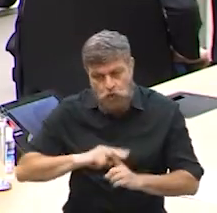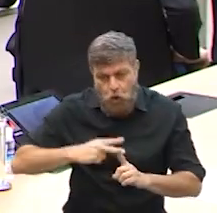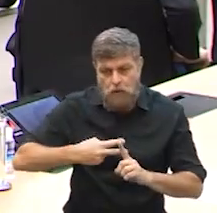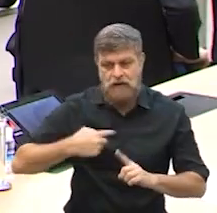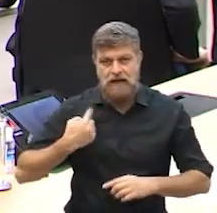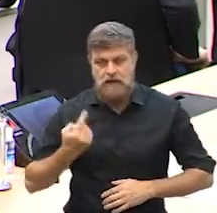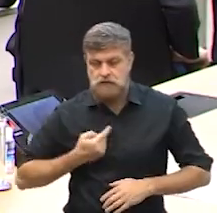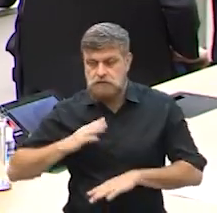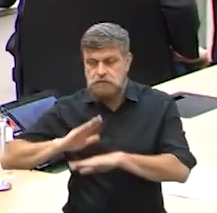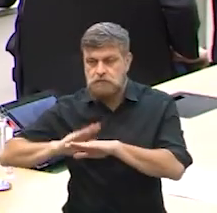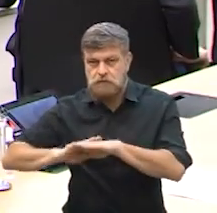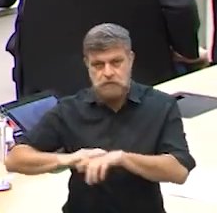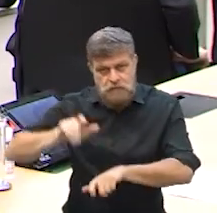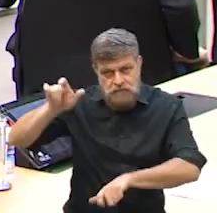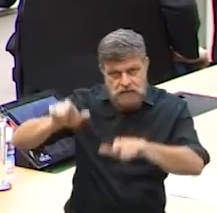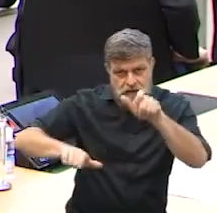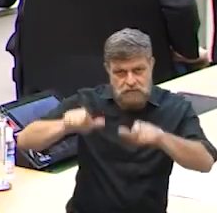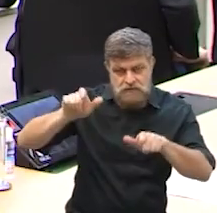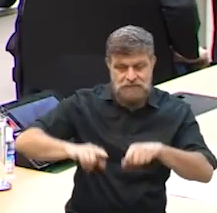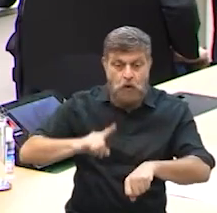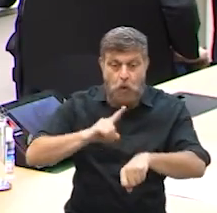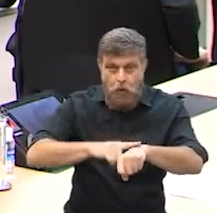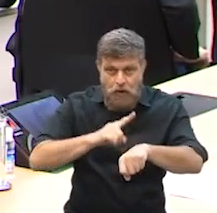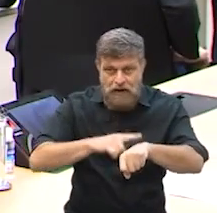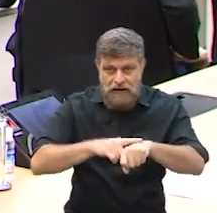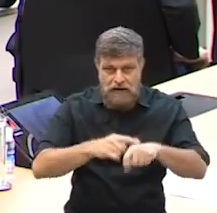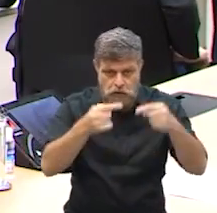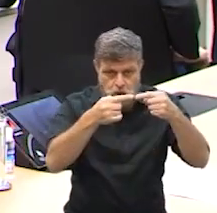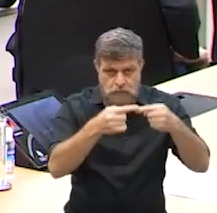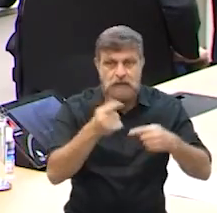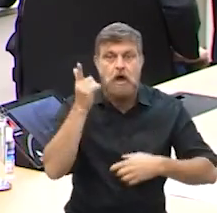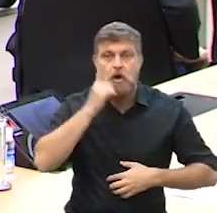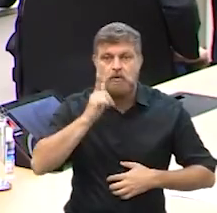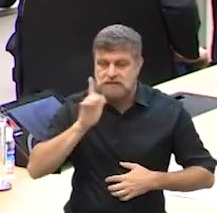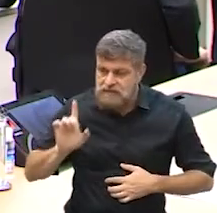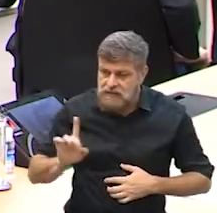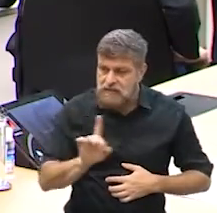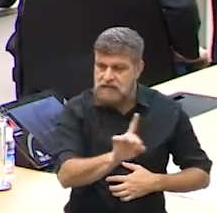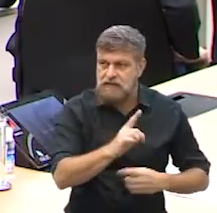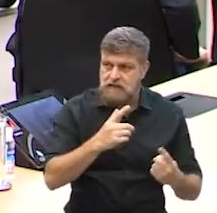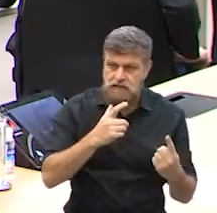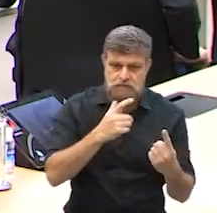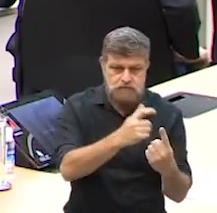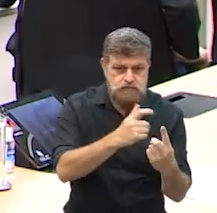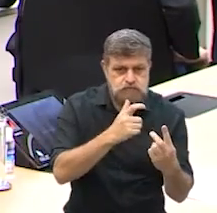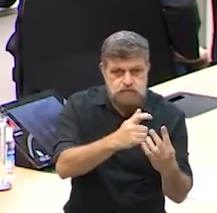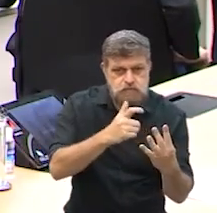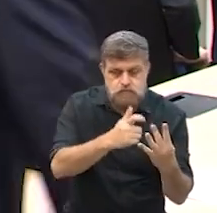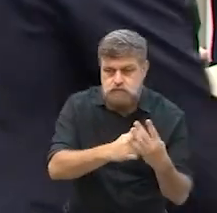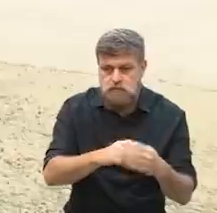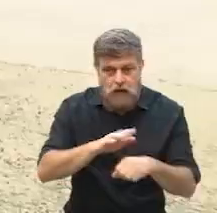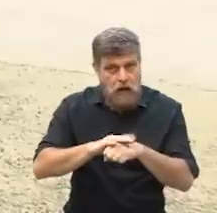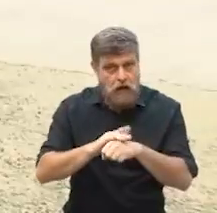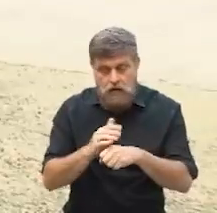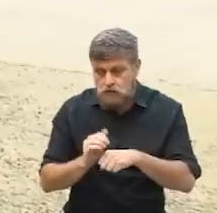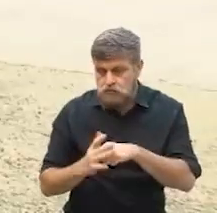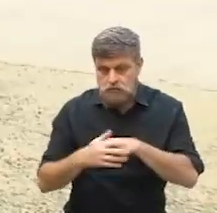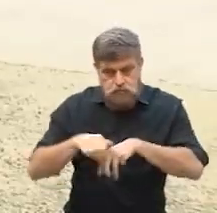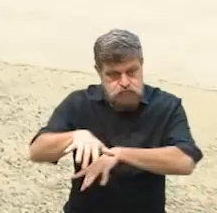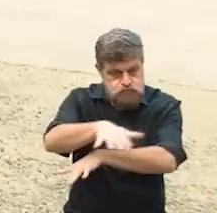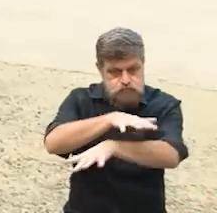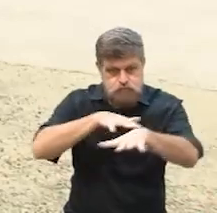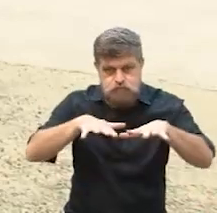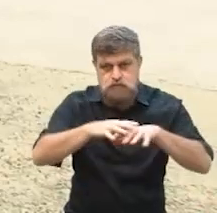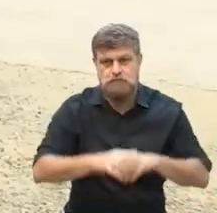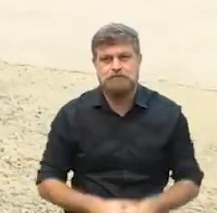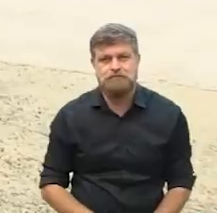fazer algo para que essas pessoas tenham esse tempo hábil para ir tomar essa vacina, que é muito importante. A doença ainda não passou. No último final